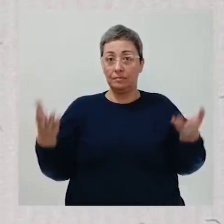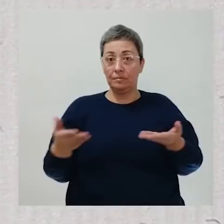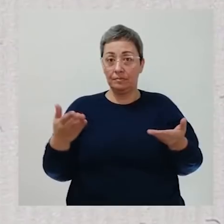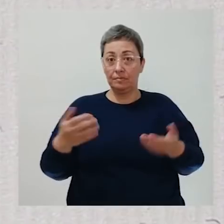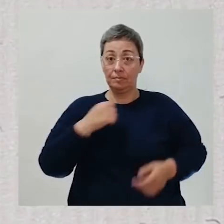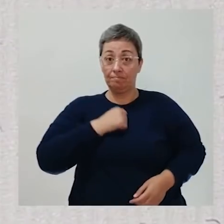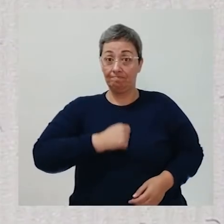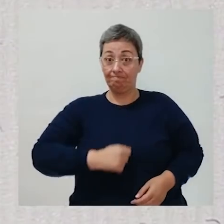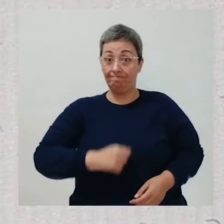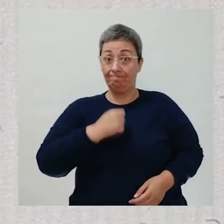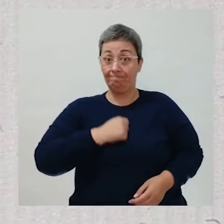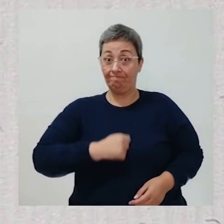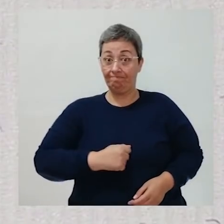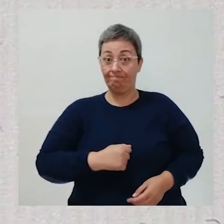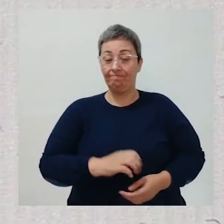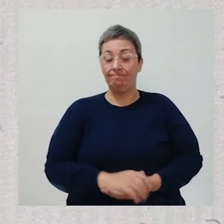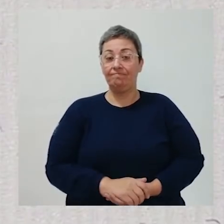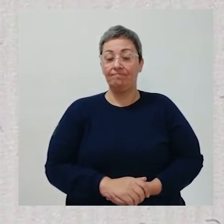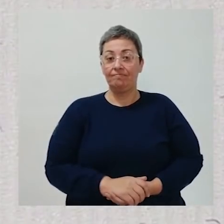Episódio de hoje, o piriri.